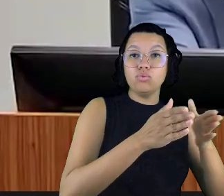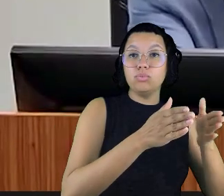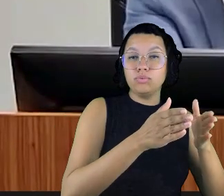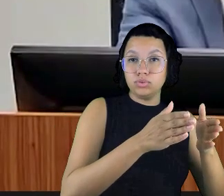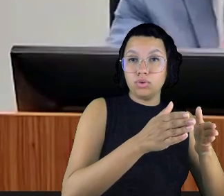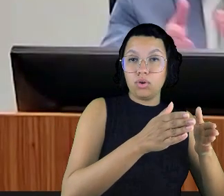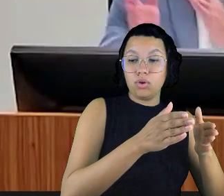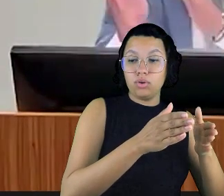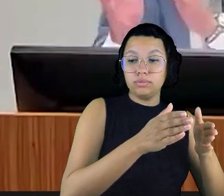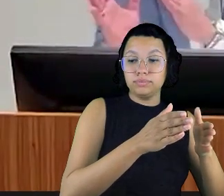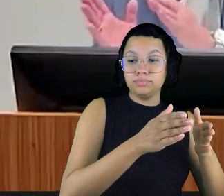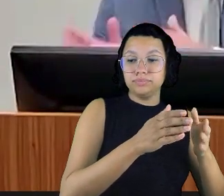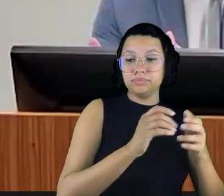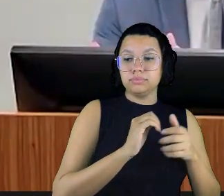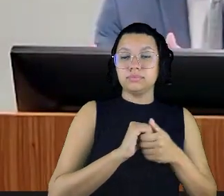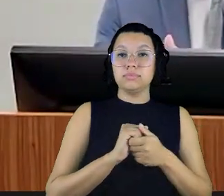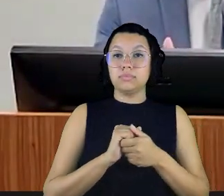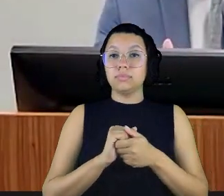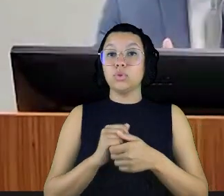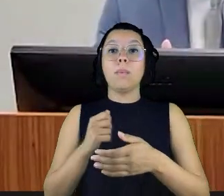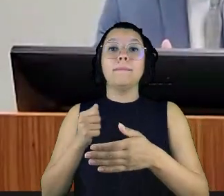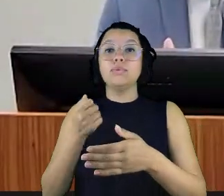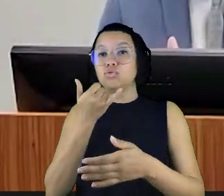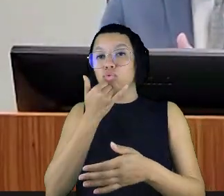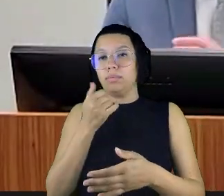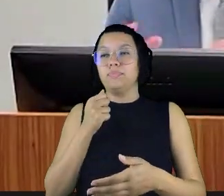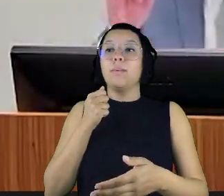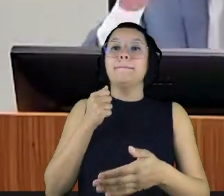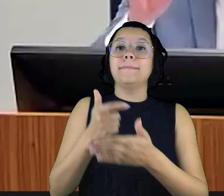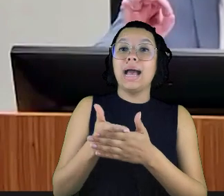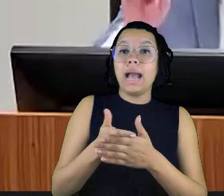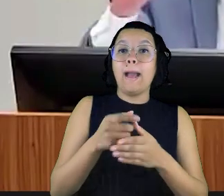pagamento provisório em pagamento definitivo.